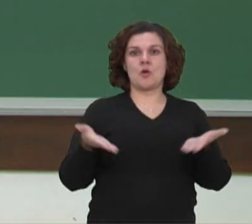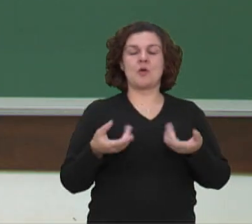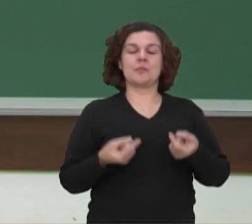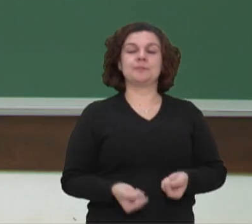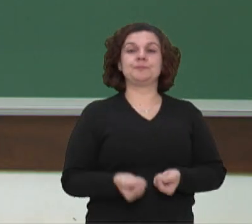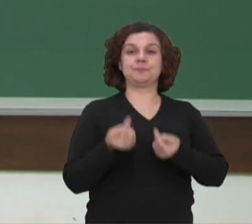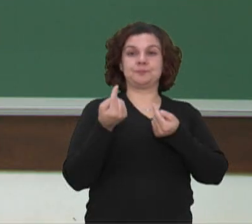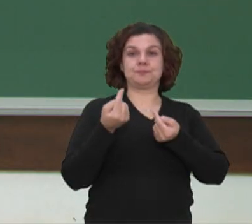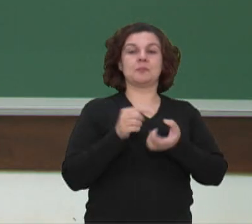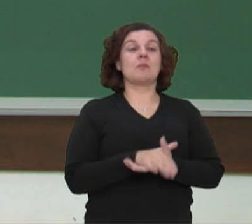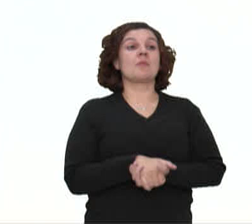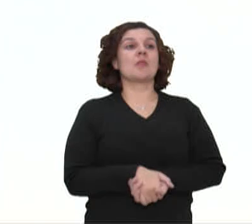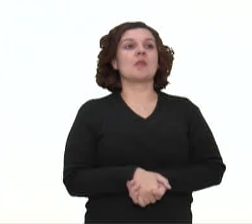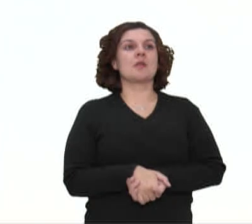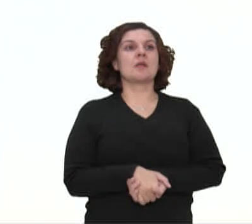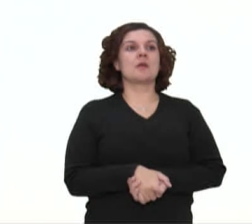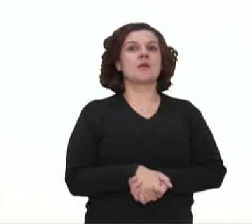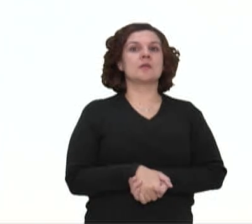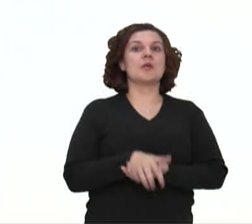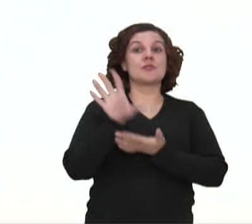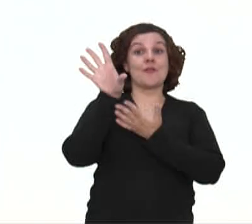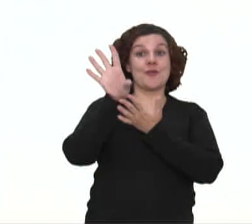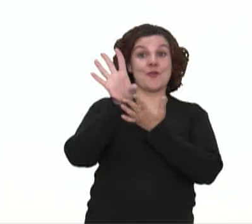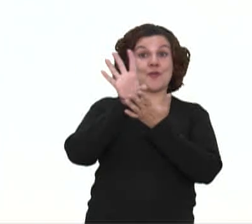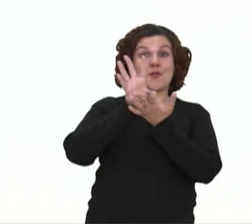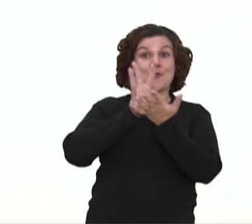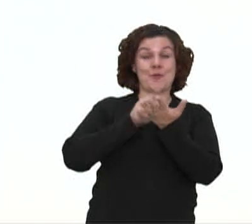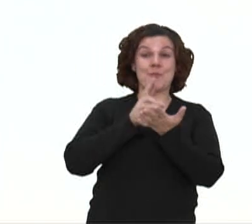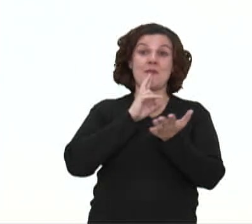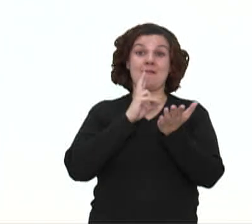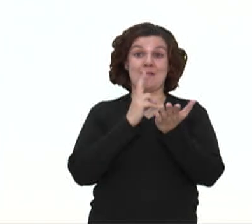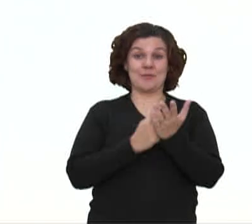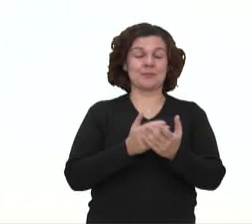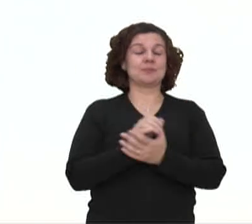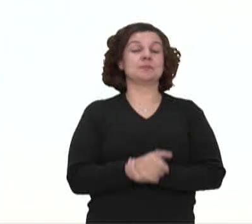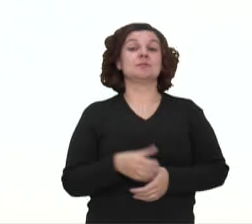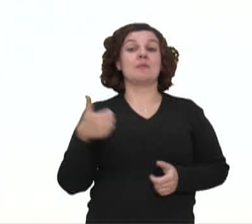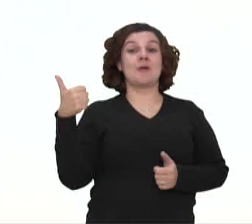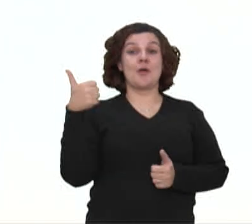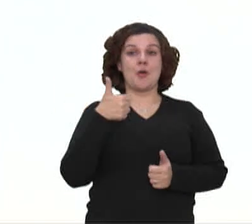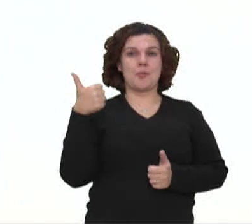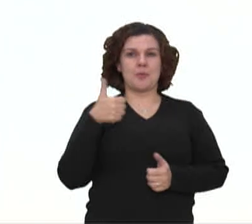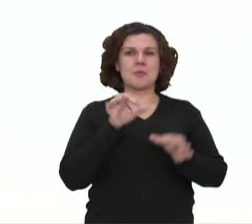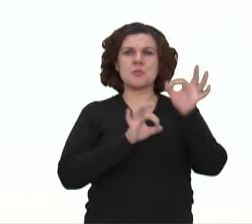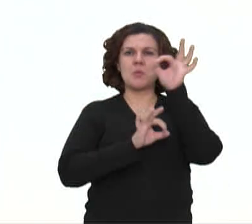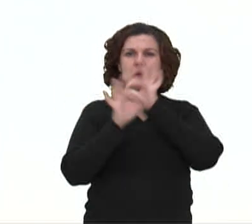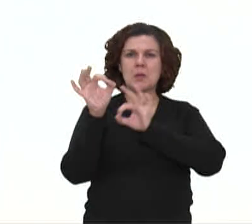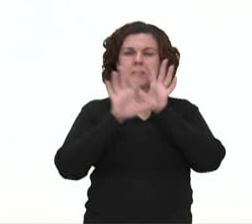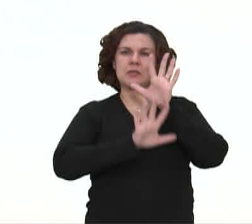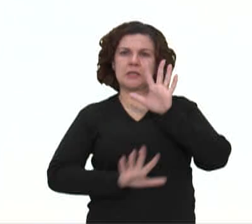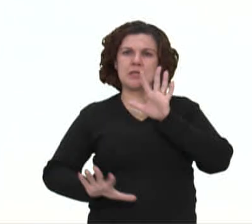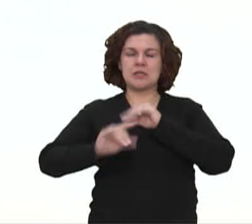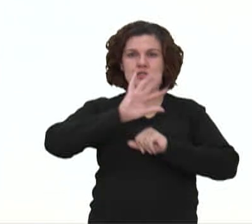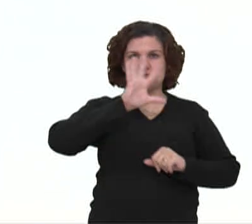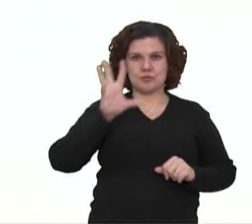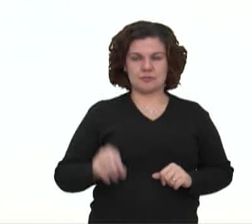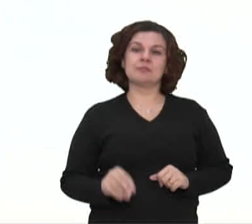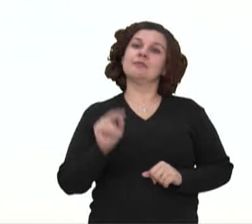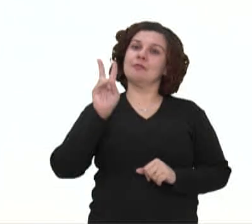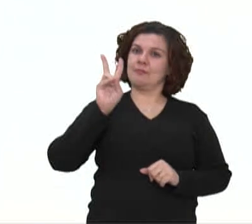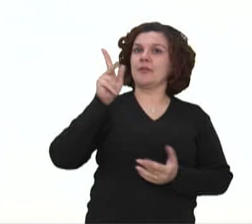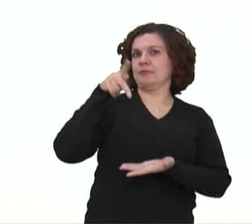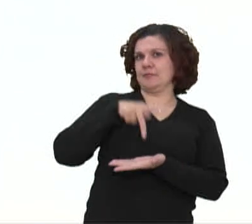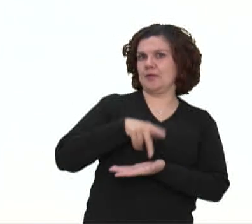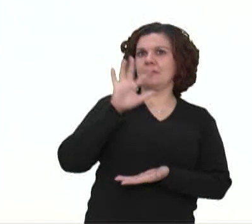comigo. Exercício número 1. Em relação à construção do espaço geográfico africano, marque V para verdadeiro e F